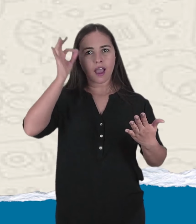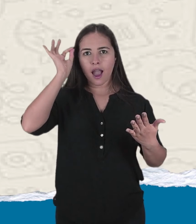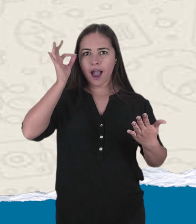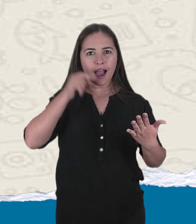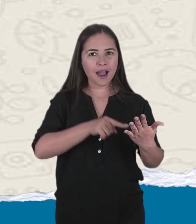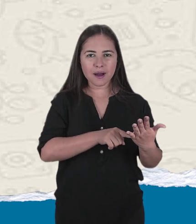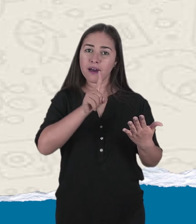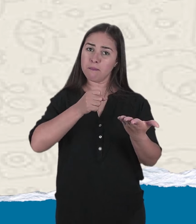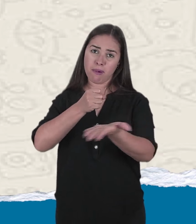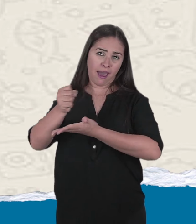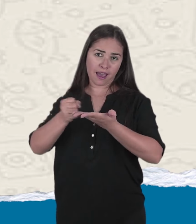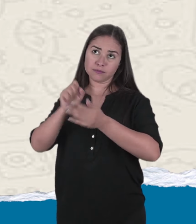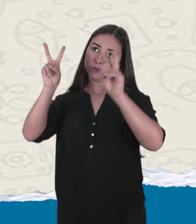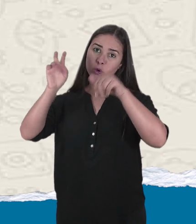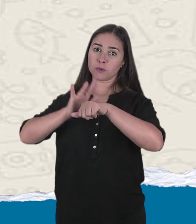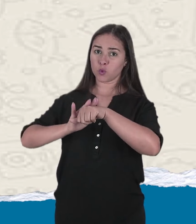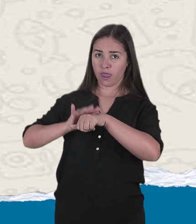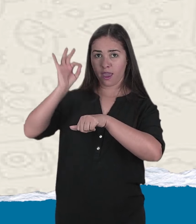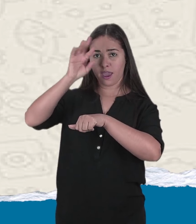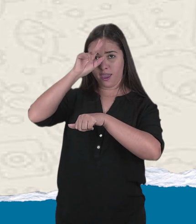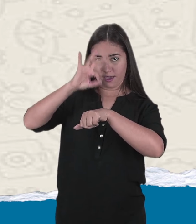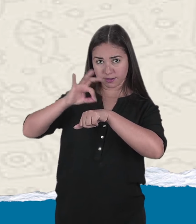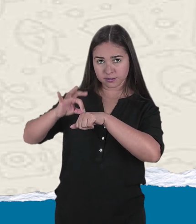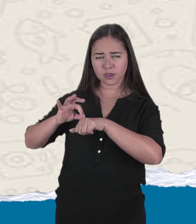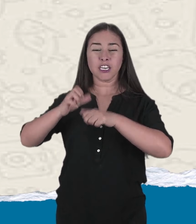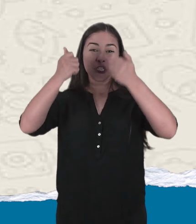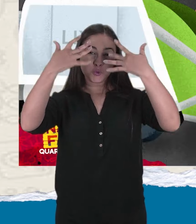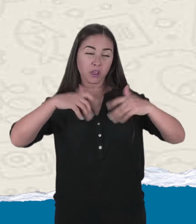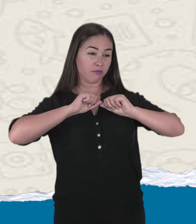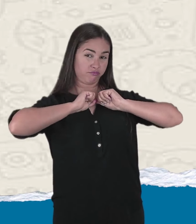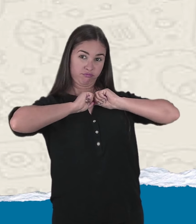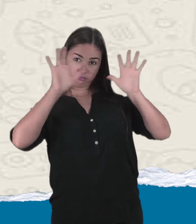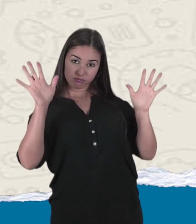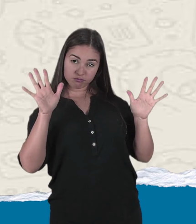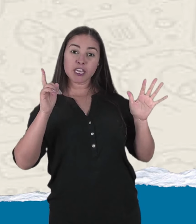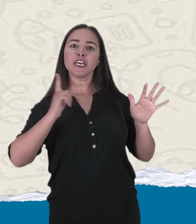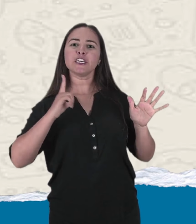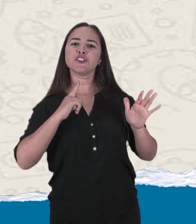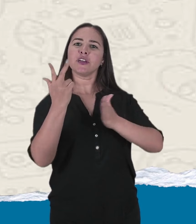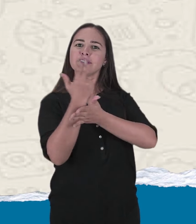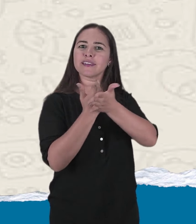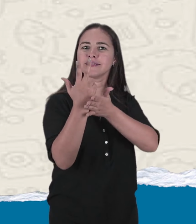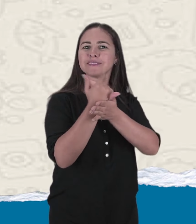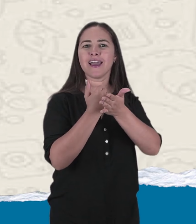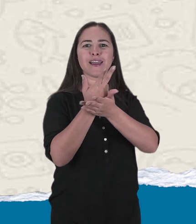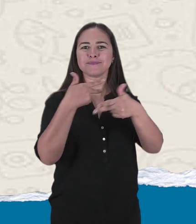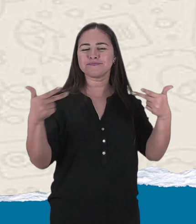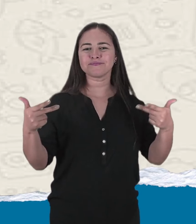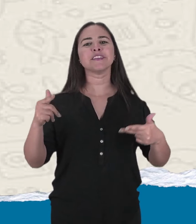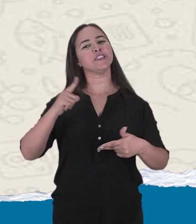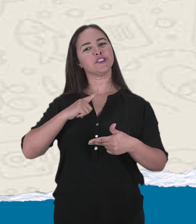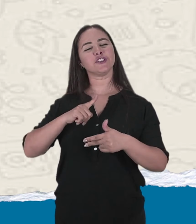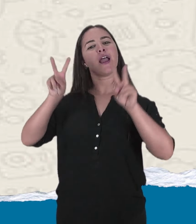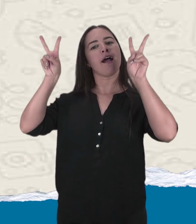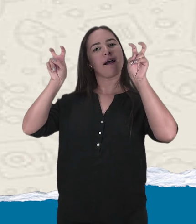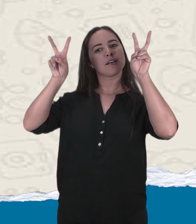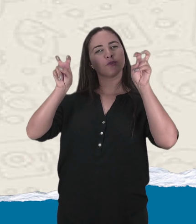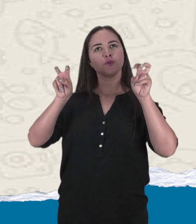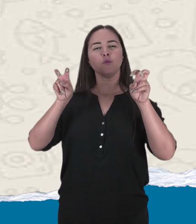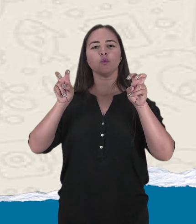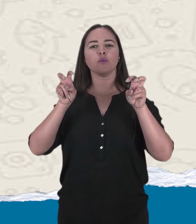o básico das arboviroses, muito bem explicado em figurinha. E o card trazia esse assunto de uma